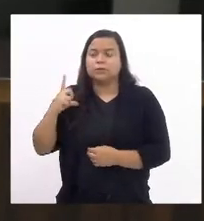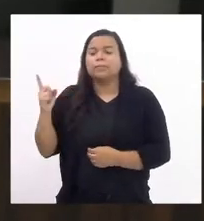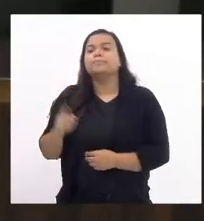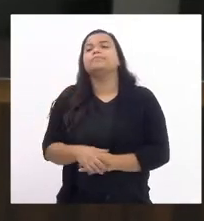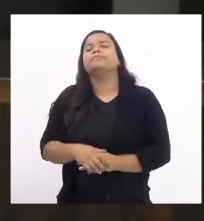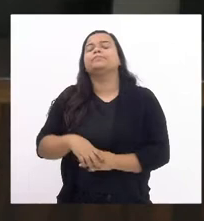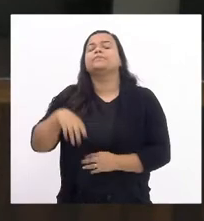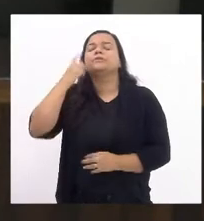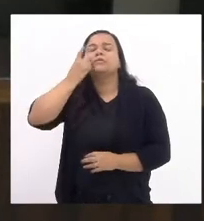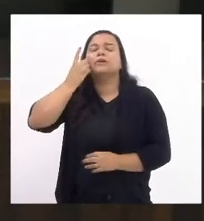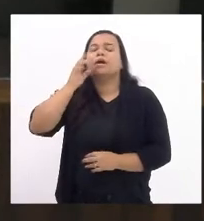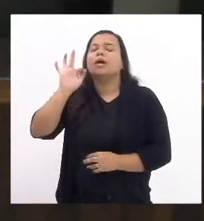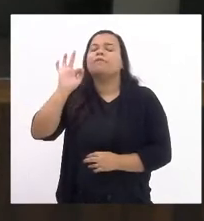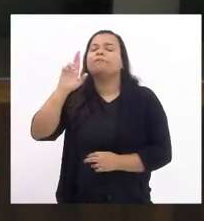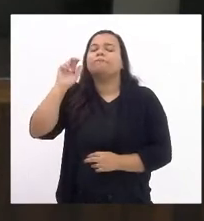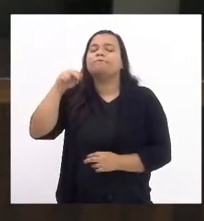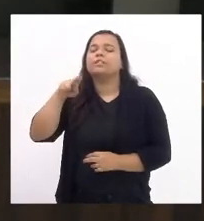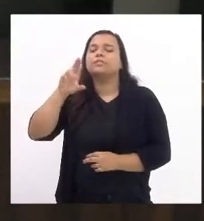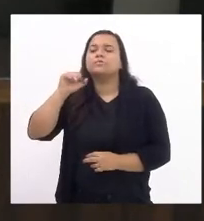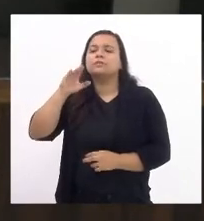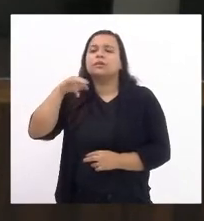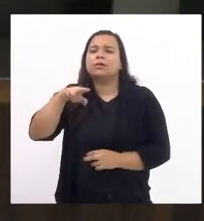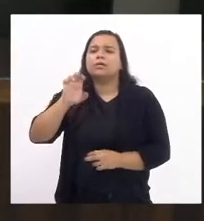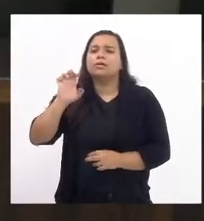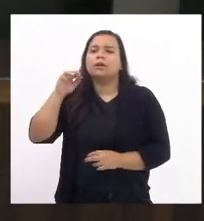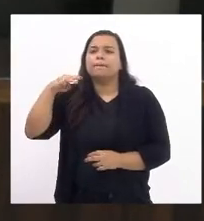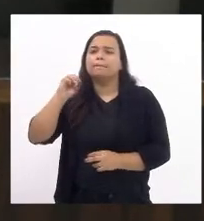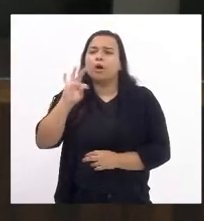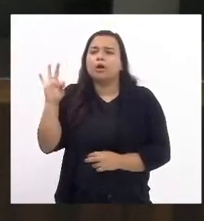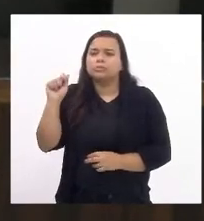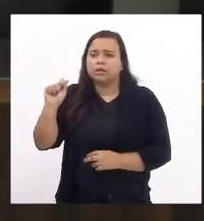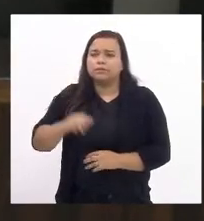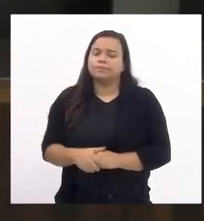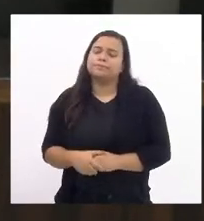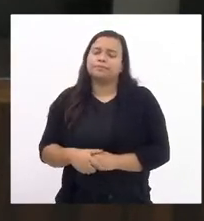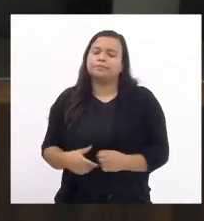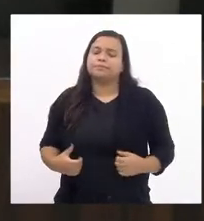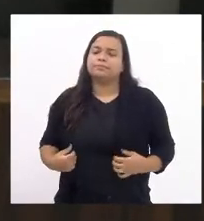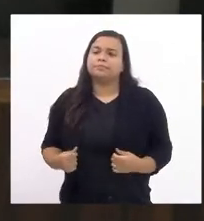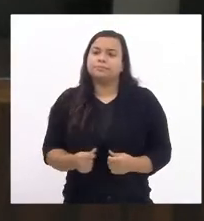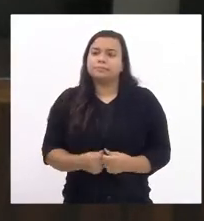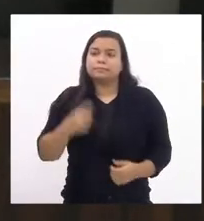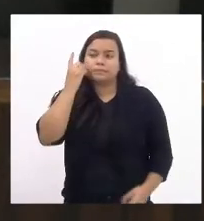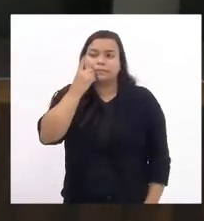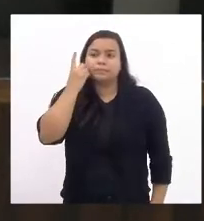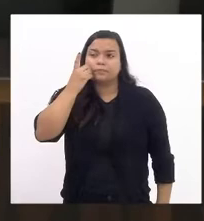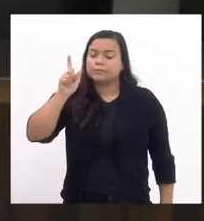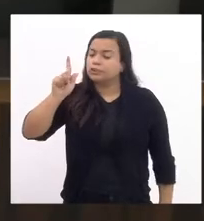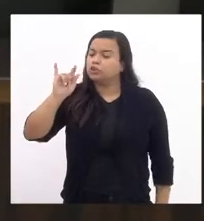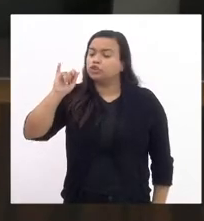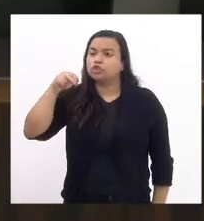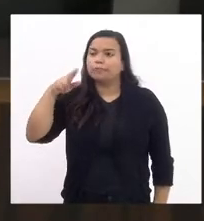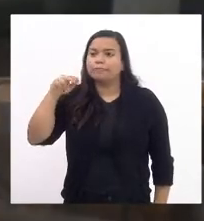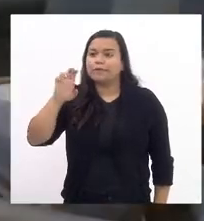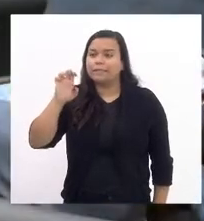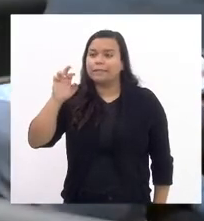Deputada Franciane Mota. Deputada Franciane Mota. Deputado Giovanni